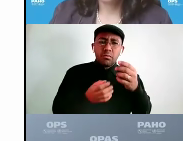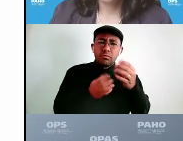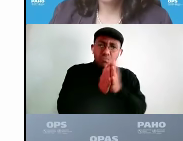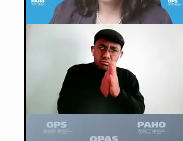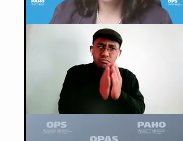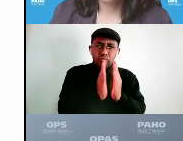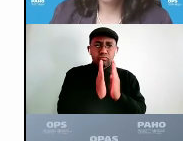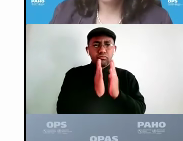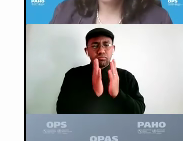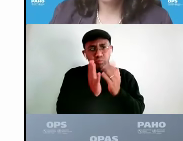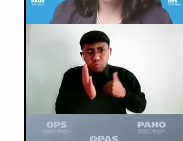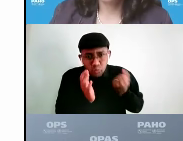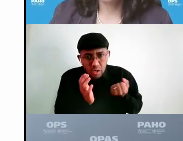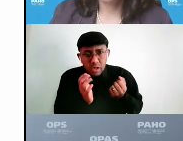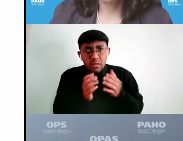comentários.